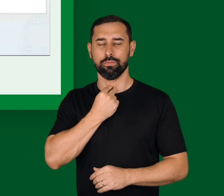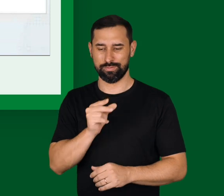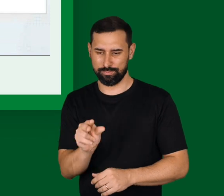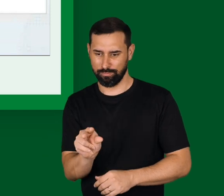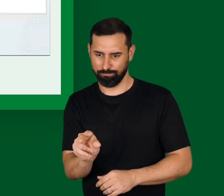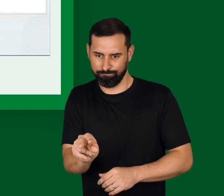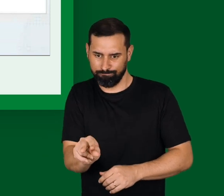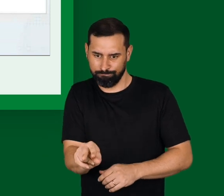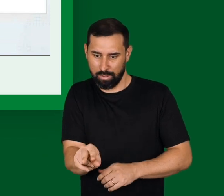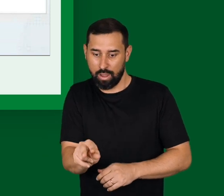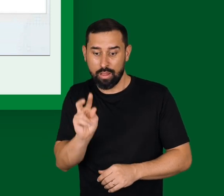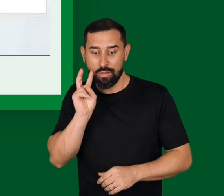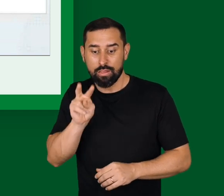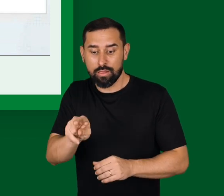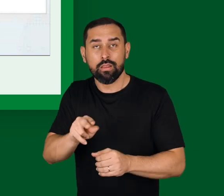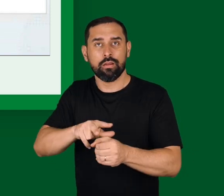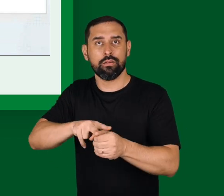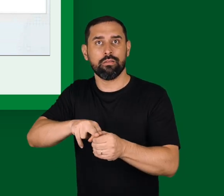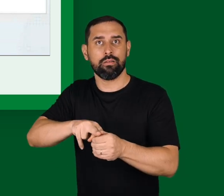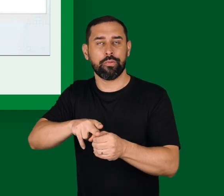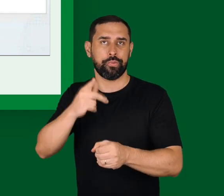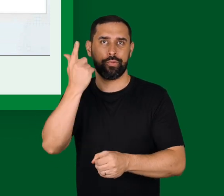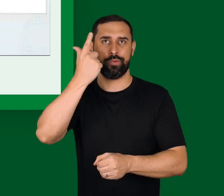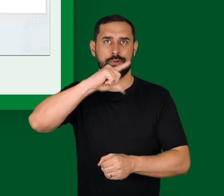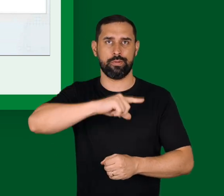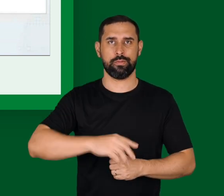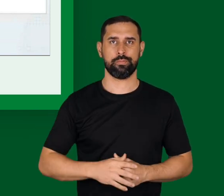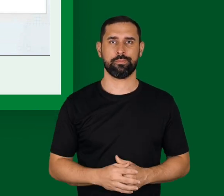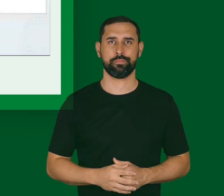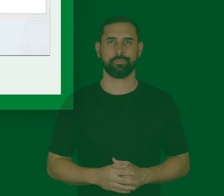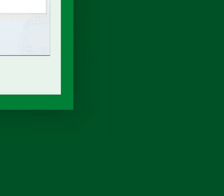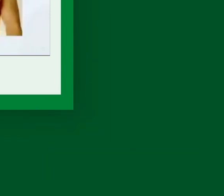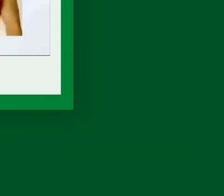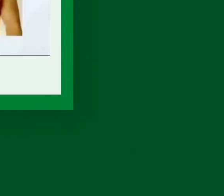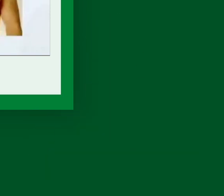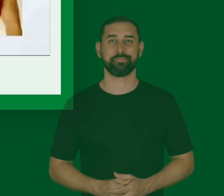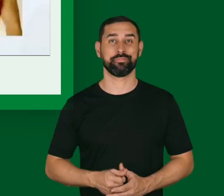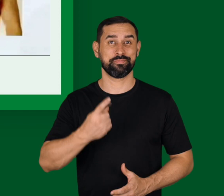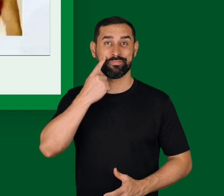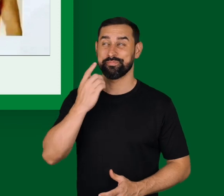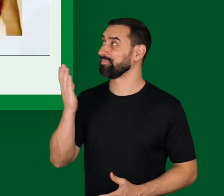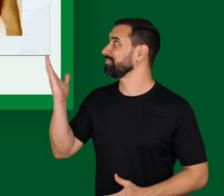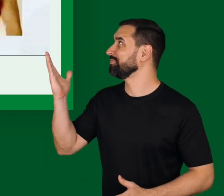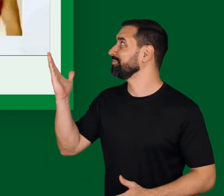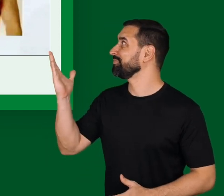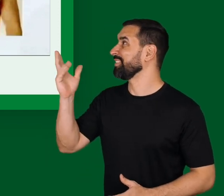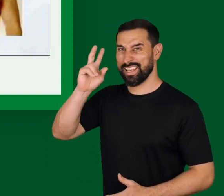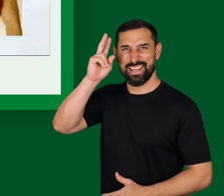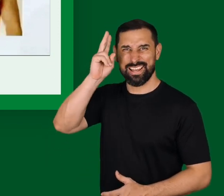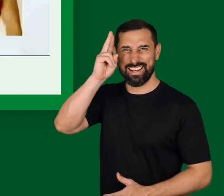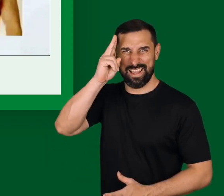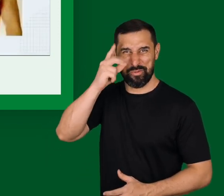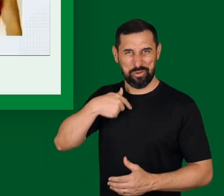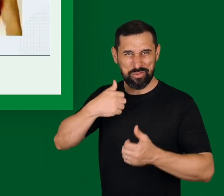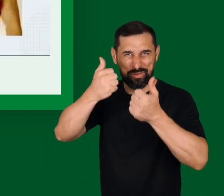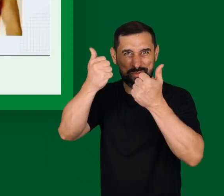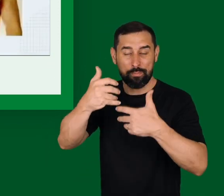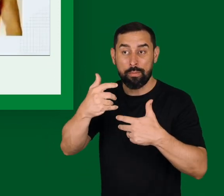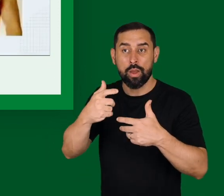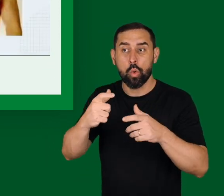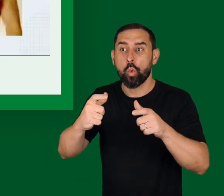vai estar fazendo a pressão no cricoide para fazer a visualização da glote, tá? Aqui, olha só aquilo que eu falei,